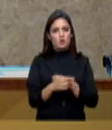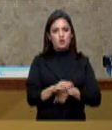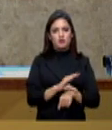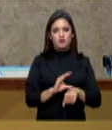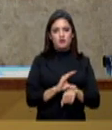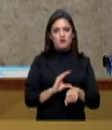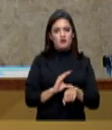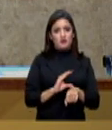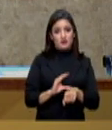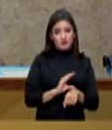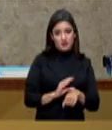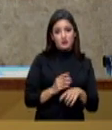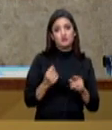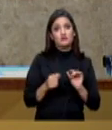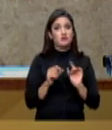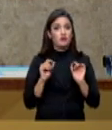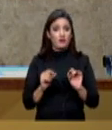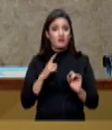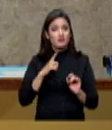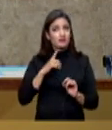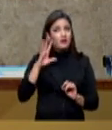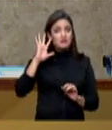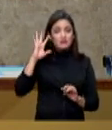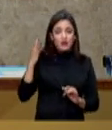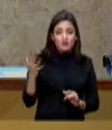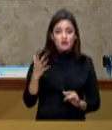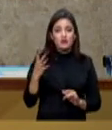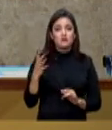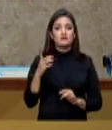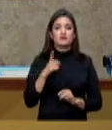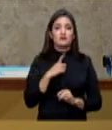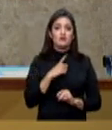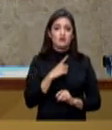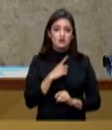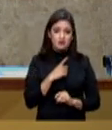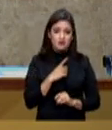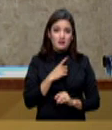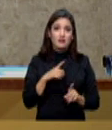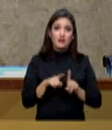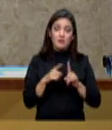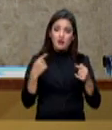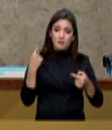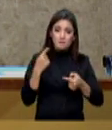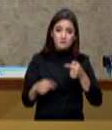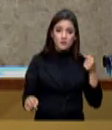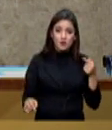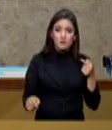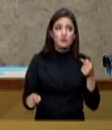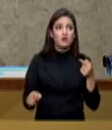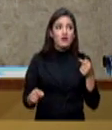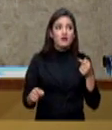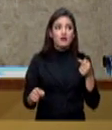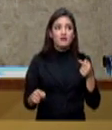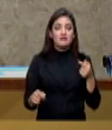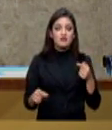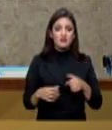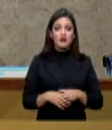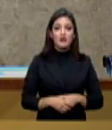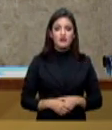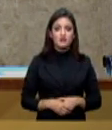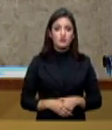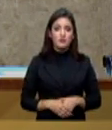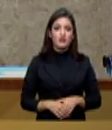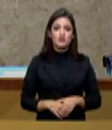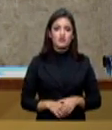escolha política ter dado preferência desestatização e transformação da natureza jurídica das empresas